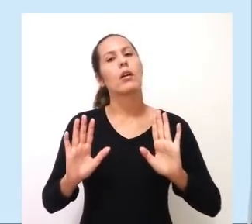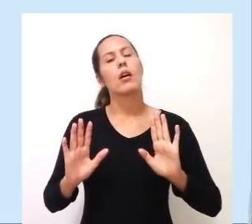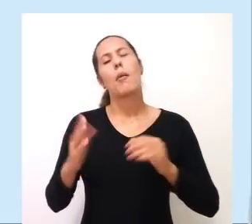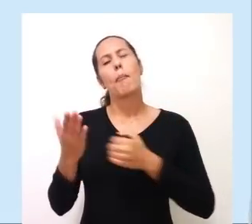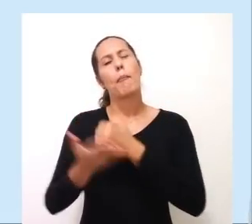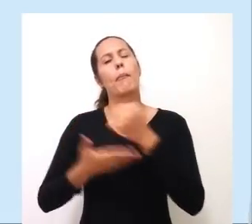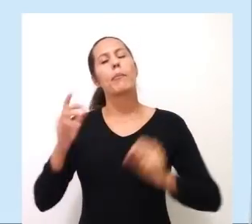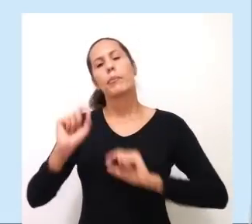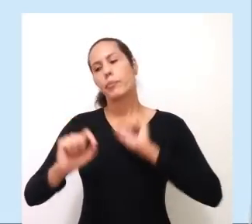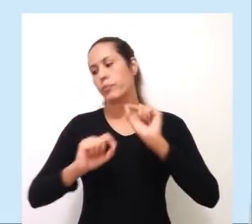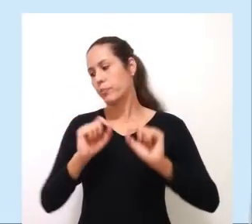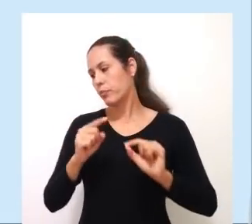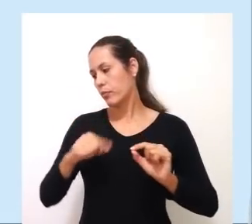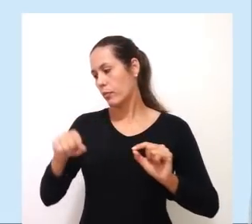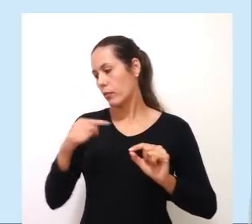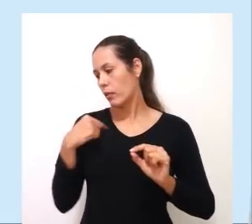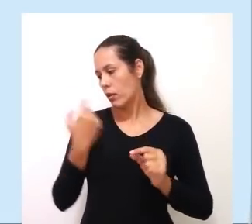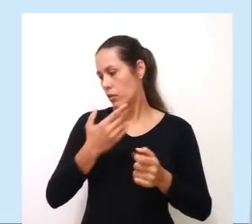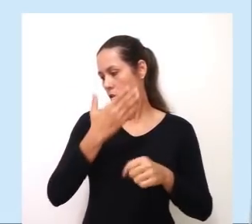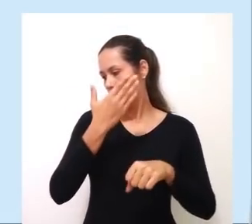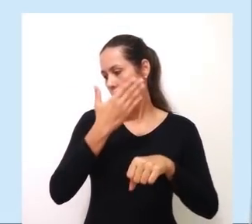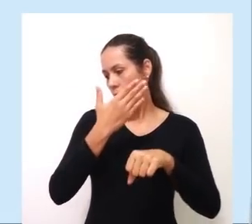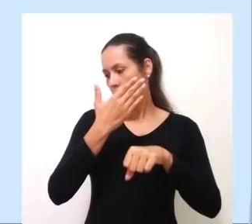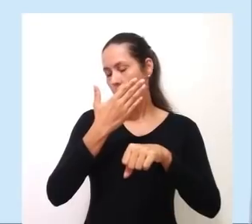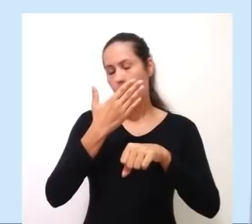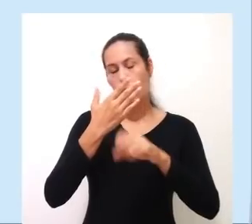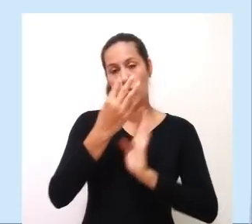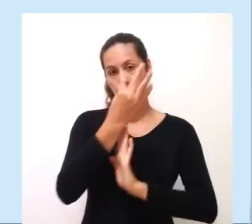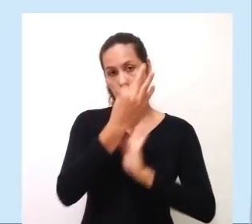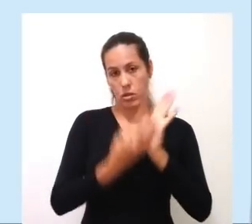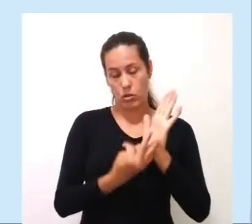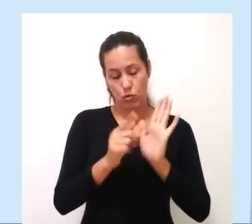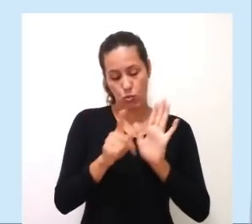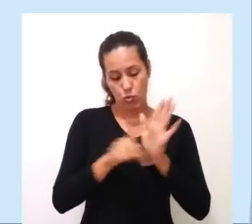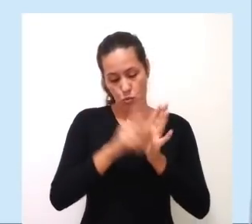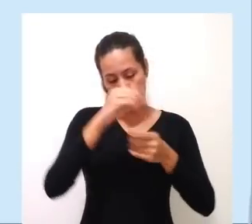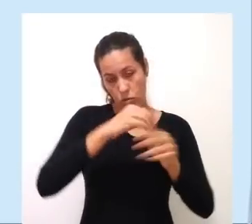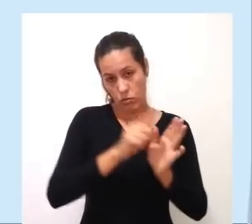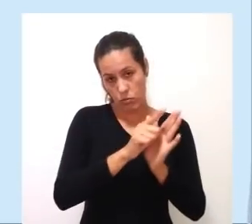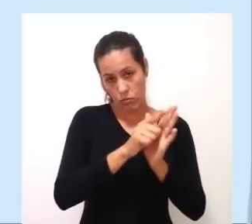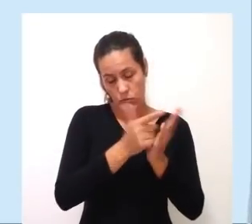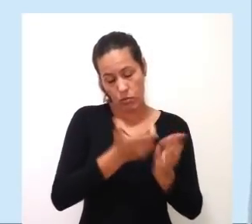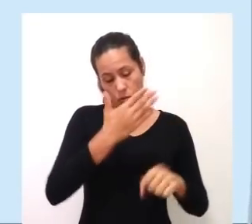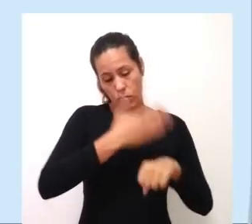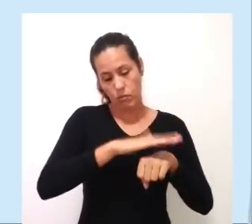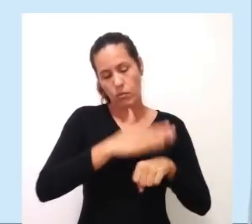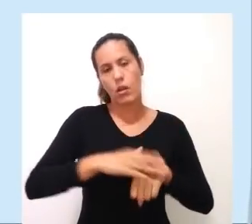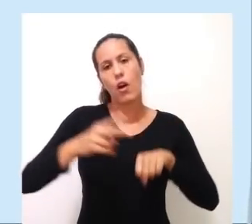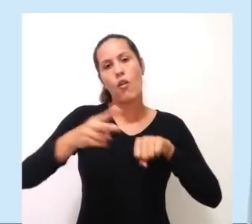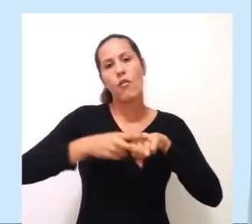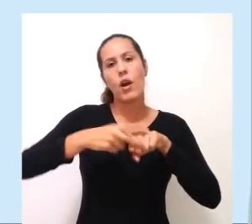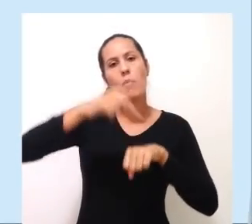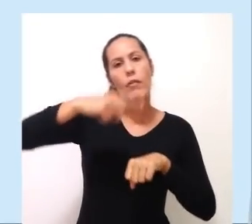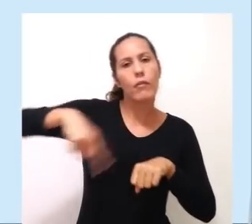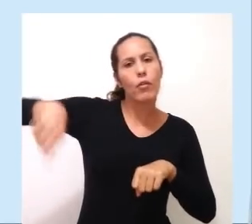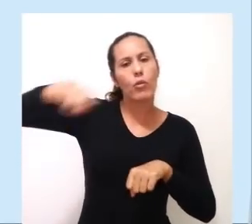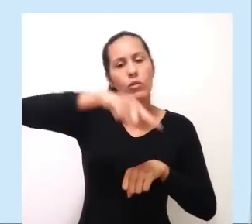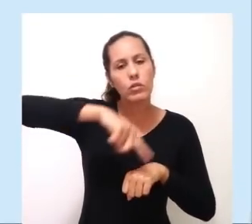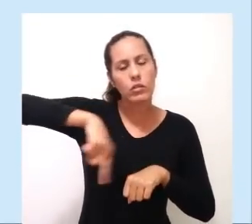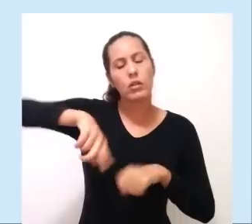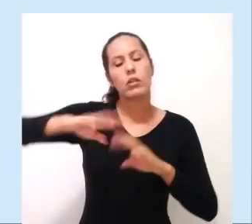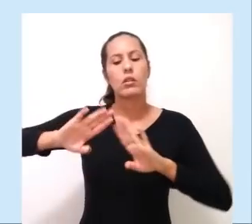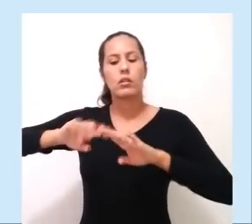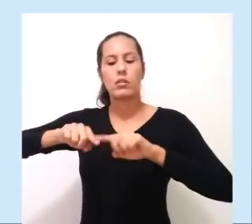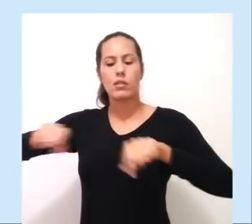é justamente o seguinte: é pôr em prática, dentro do texto jornalístico, os verbos que vocês têm